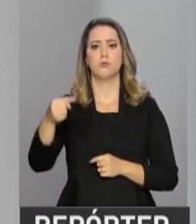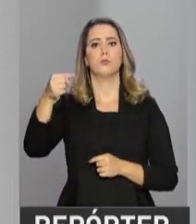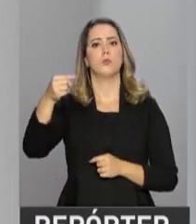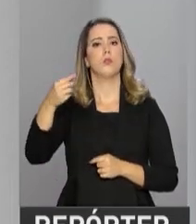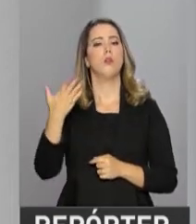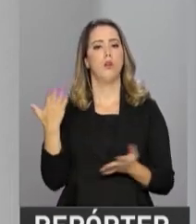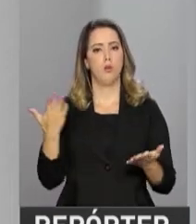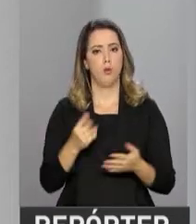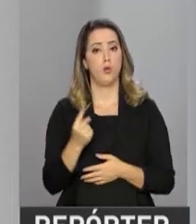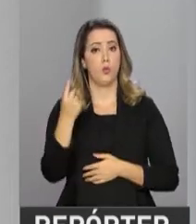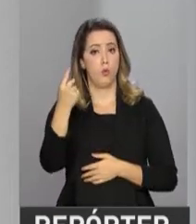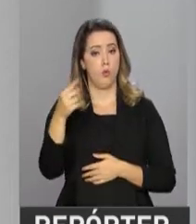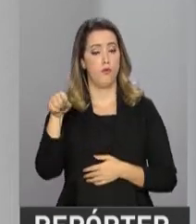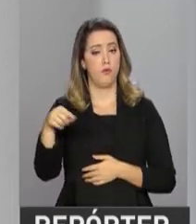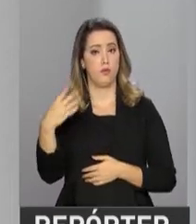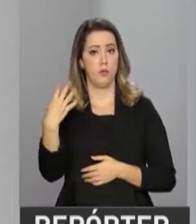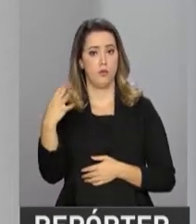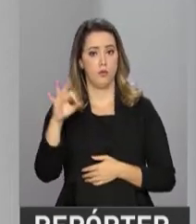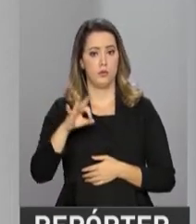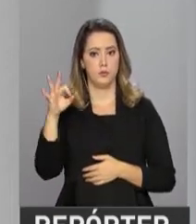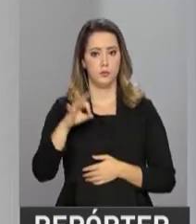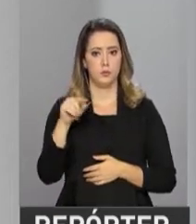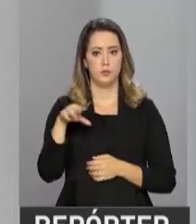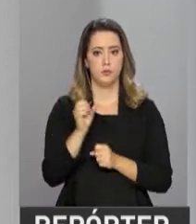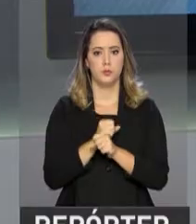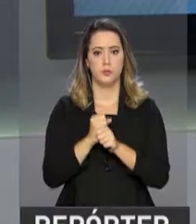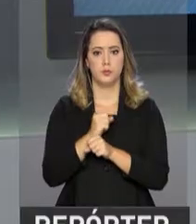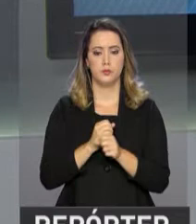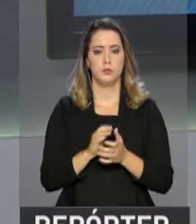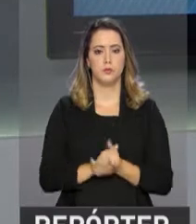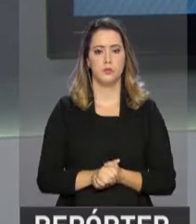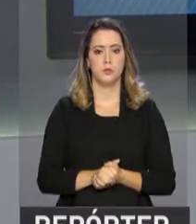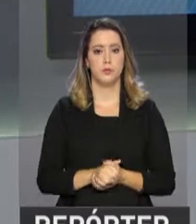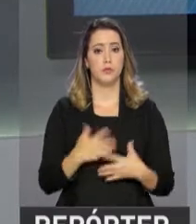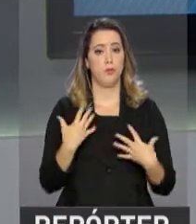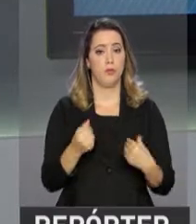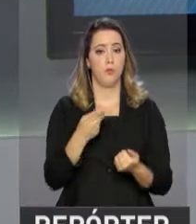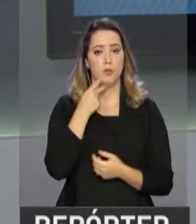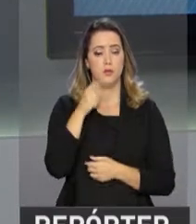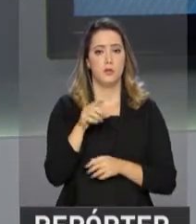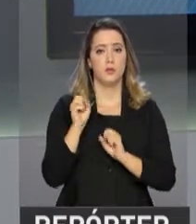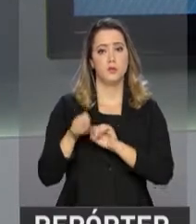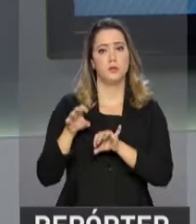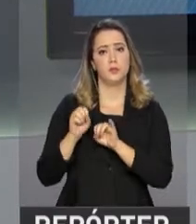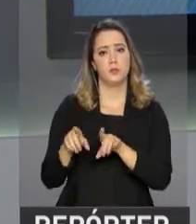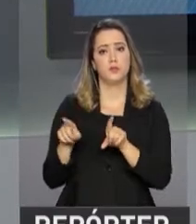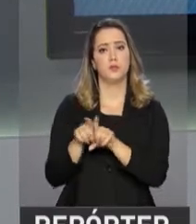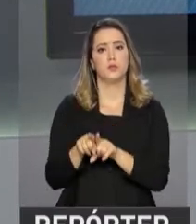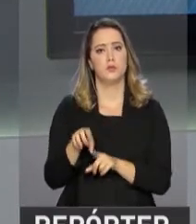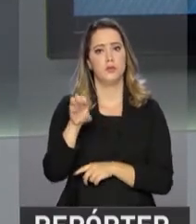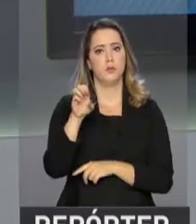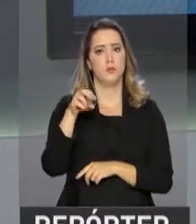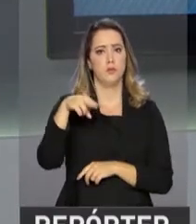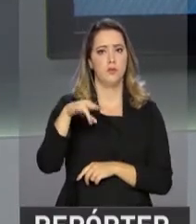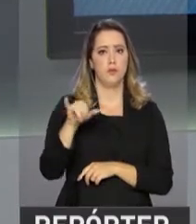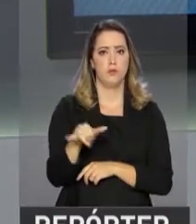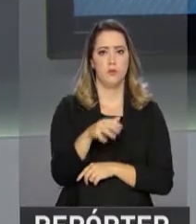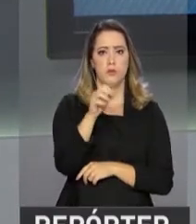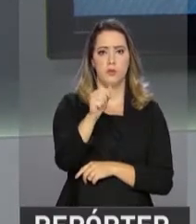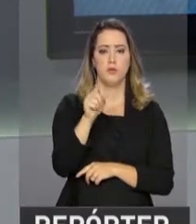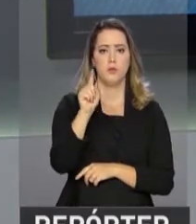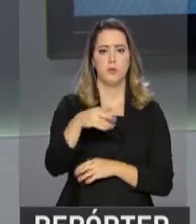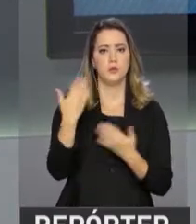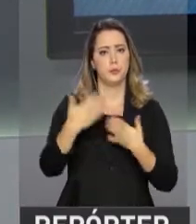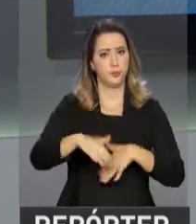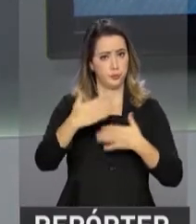mais 1,4% este ano. Vamos falar agora de educação e do Enseja, que é o exame aplicado